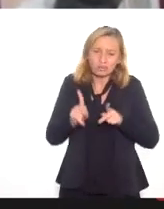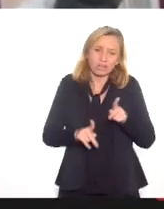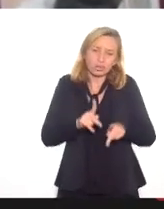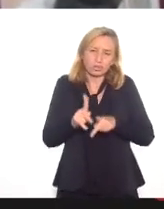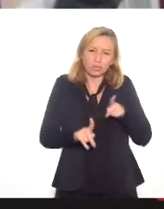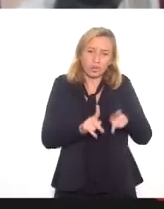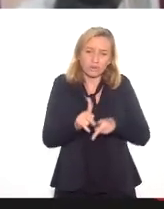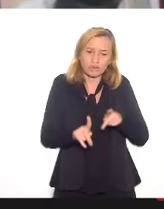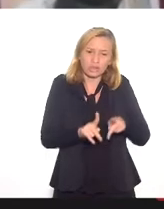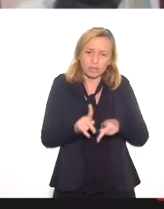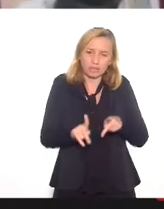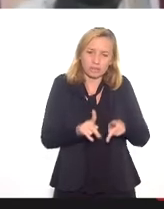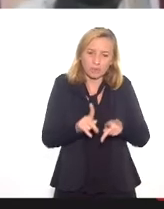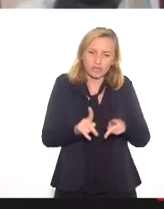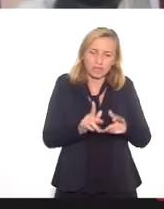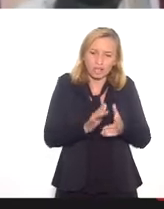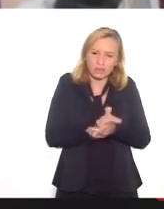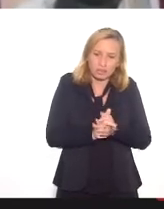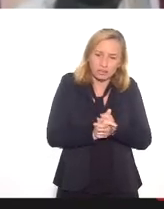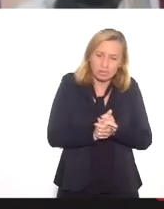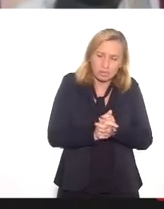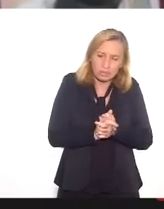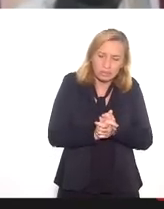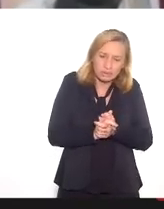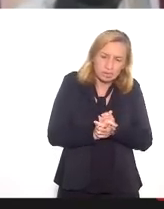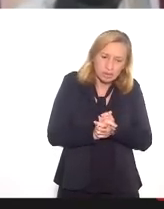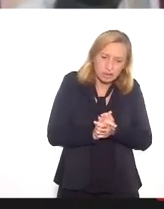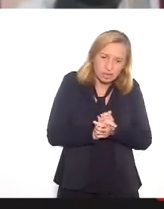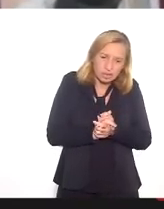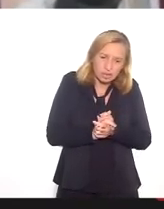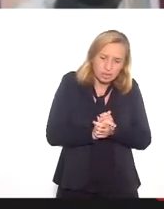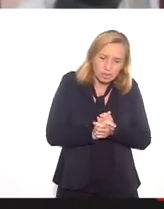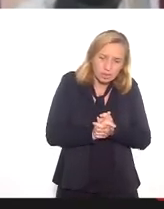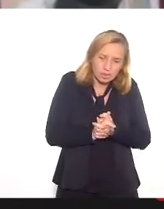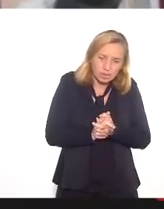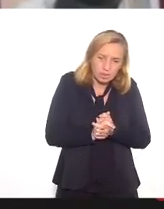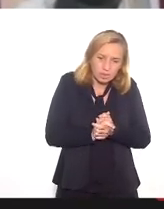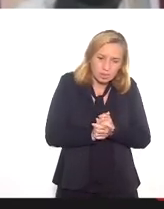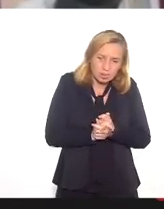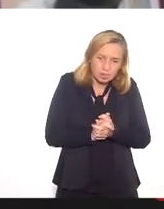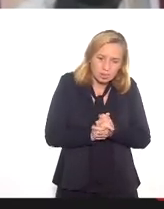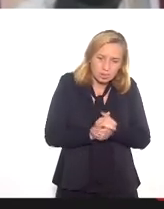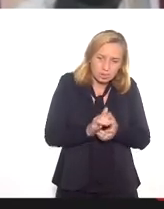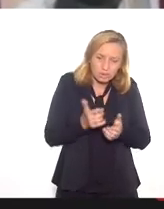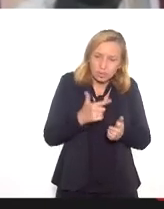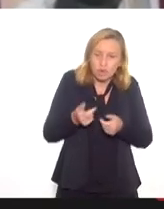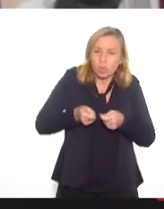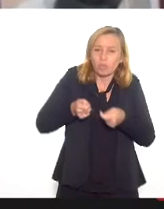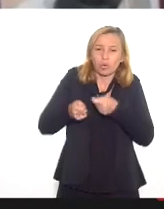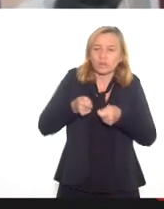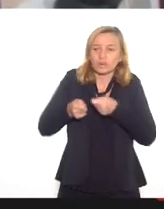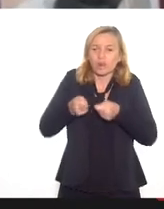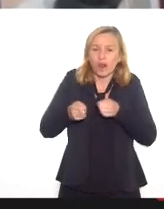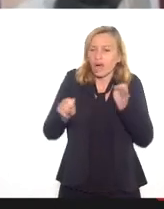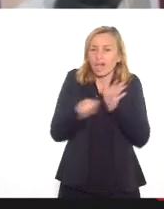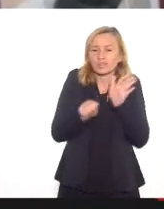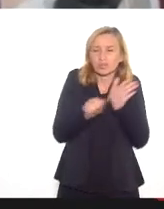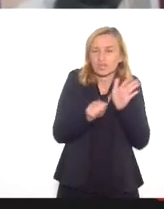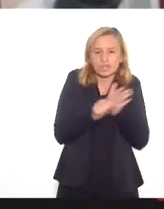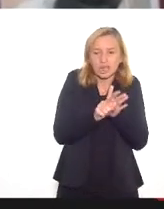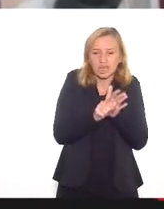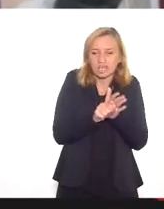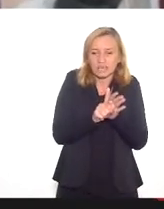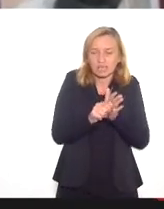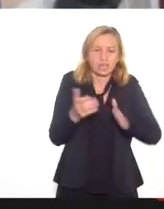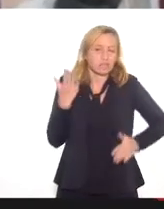seria meio de conter o crime organizado, mesmo